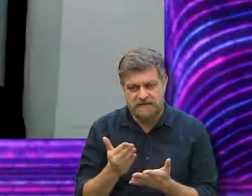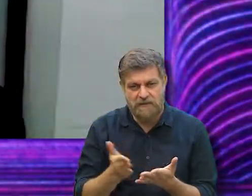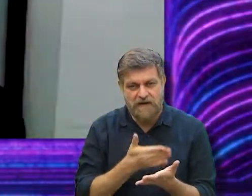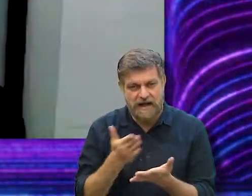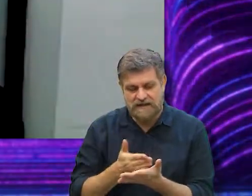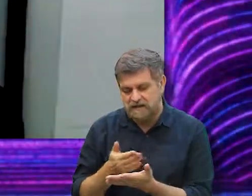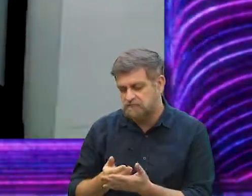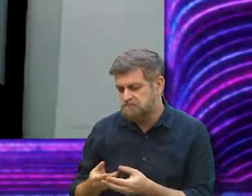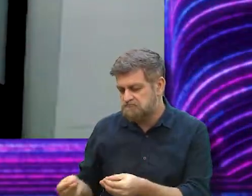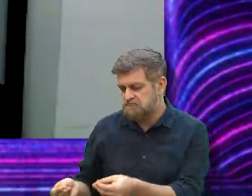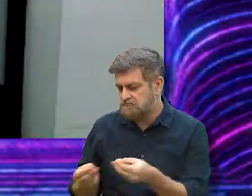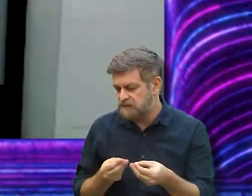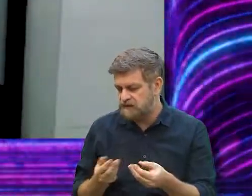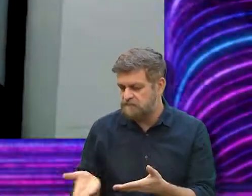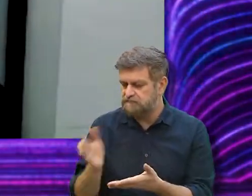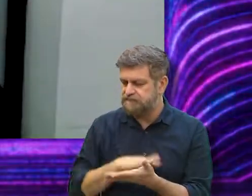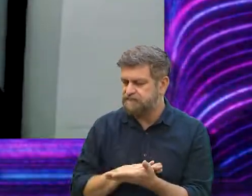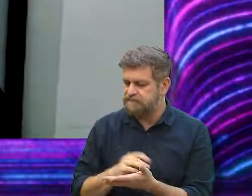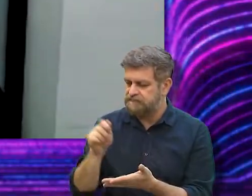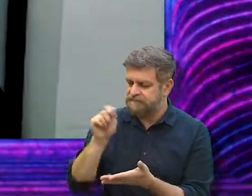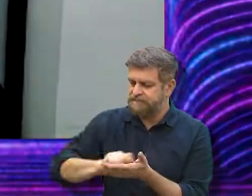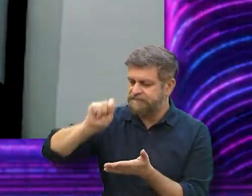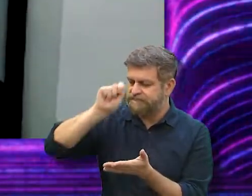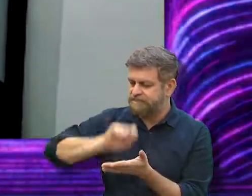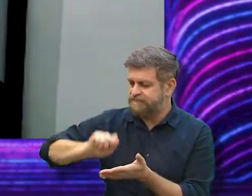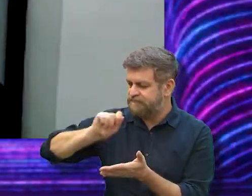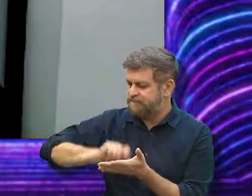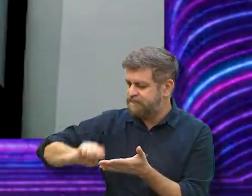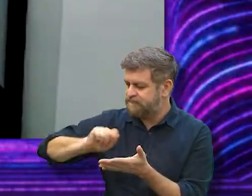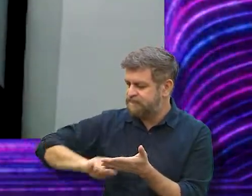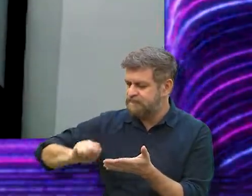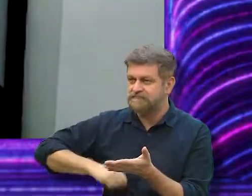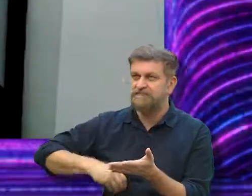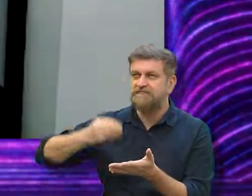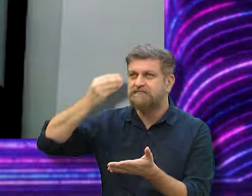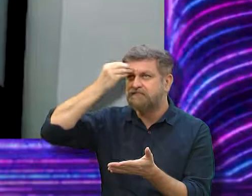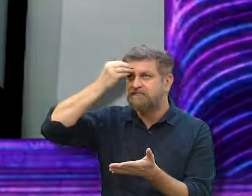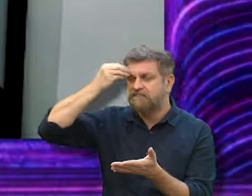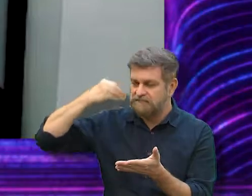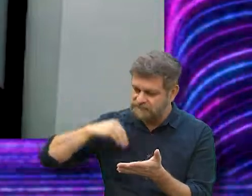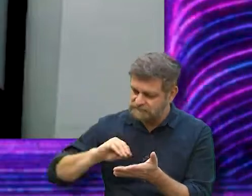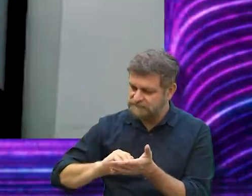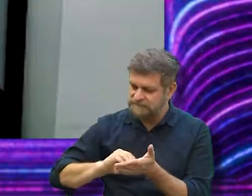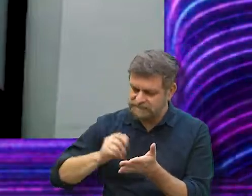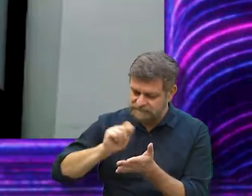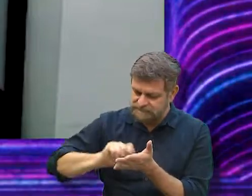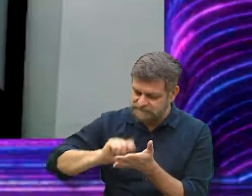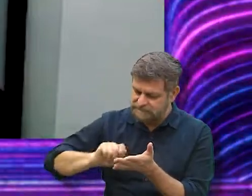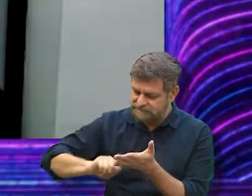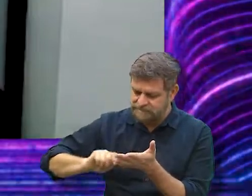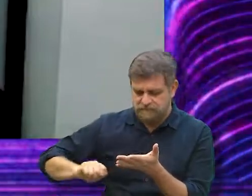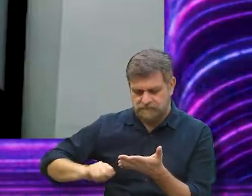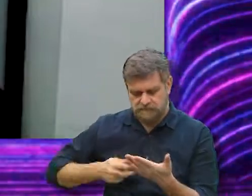E aí eu tive a oportunidade, 5 anos atrás eu tive a oportunidade, falei, vou começar a história sem